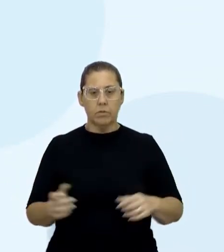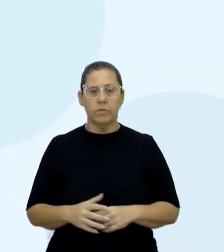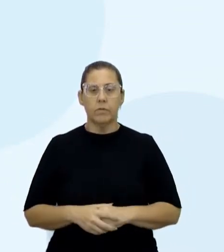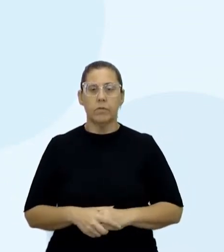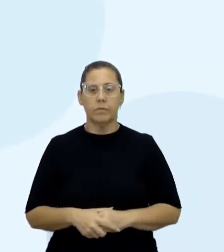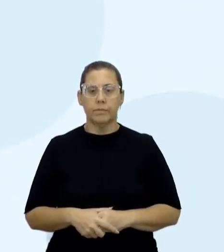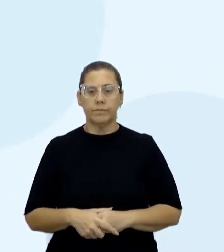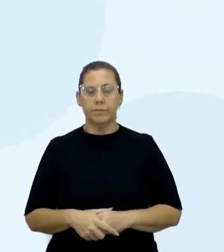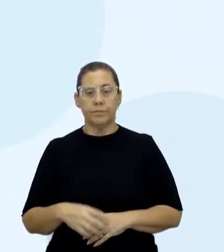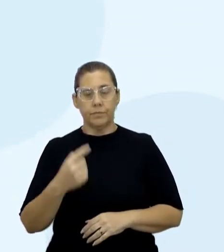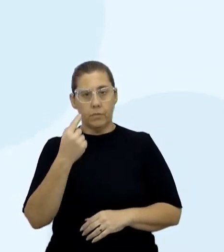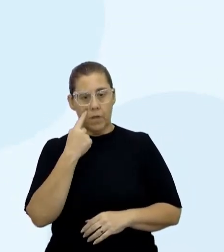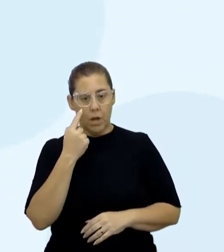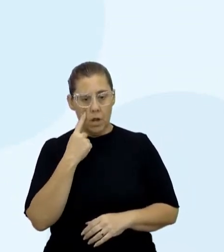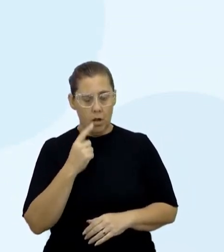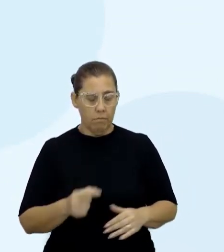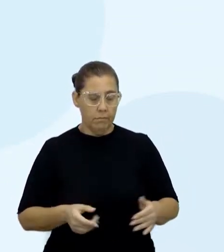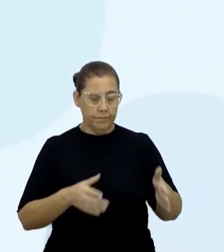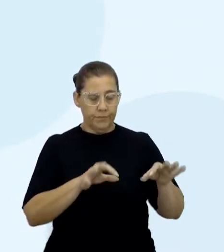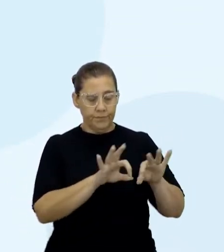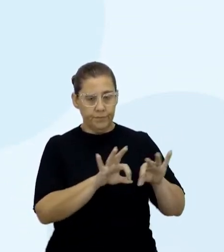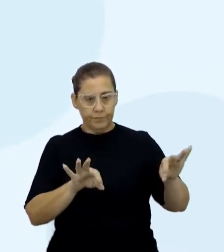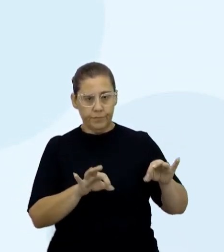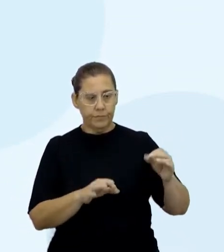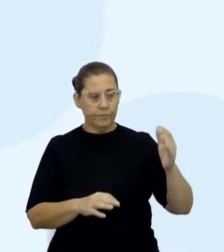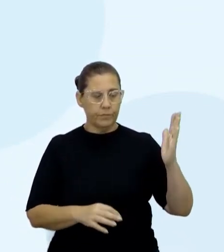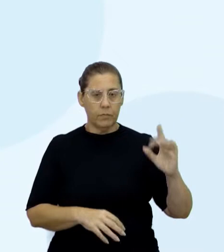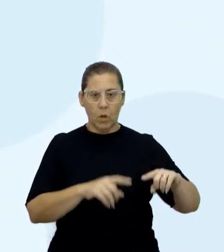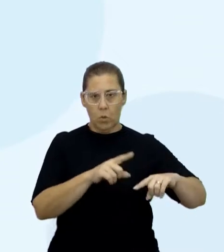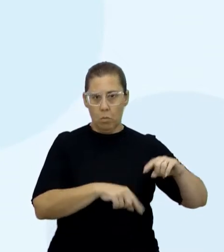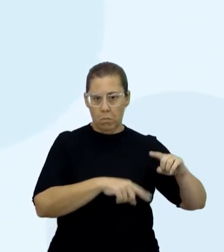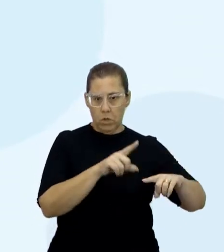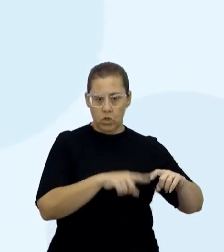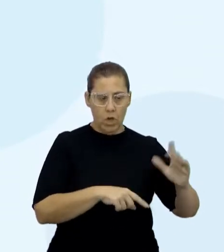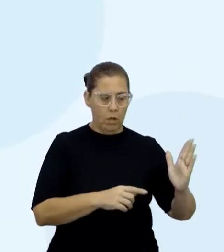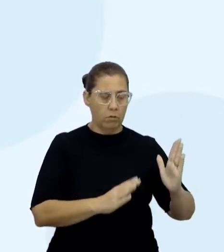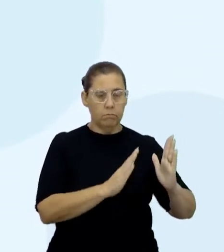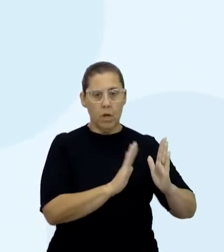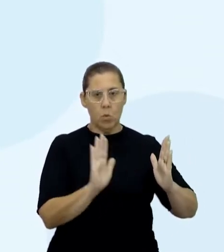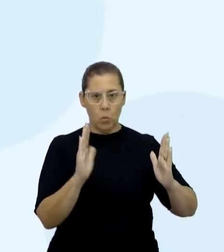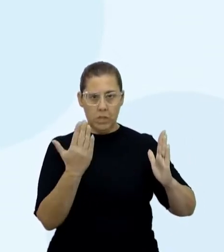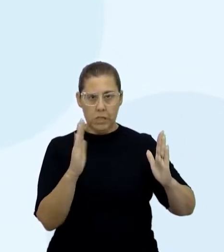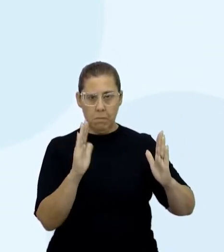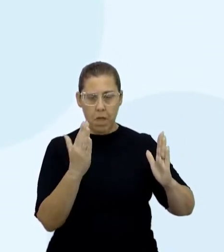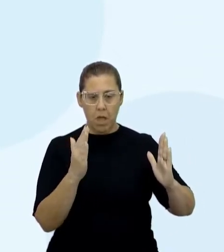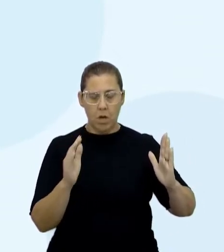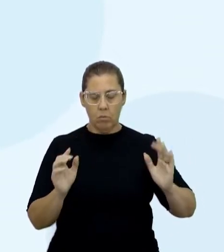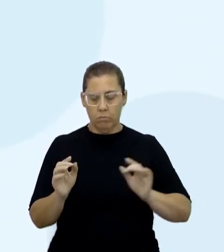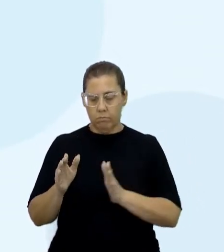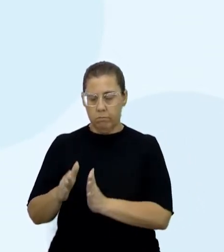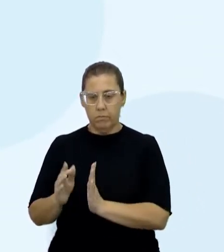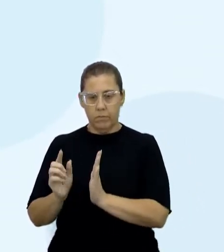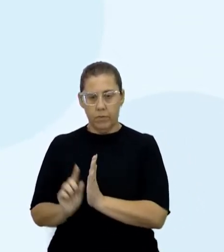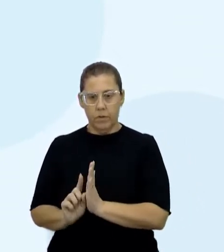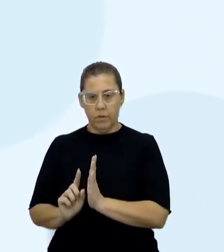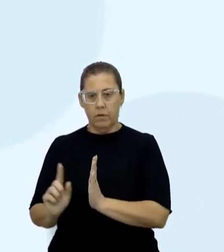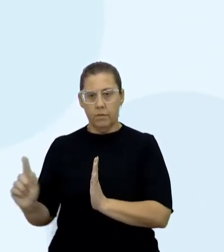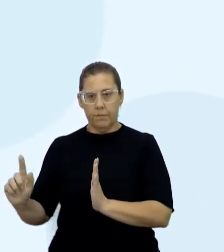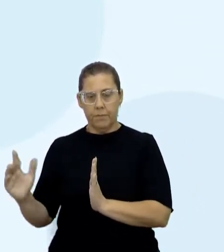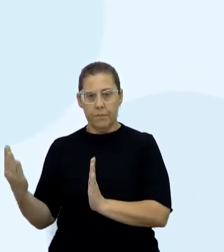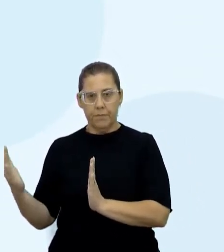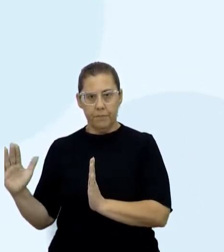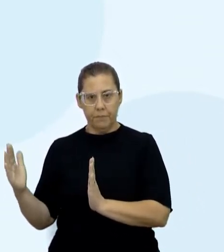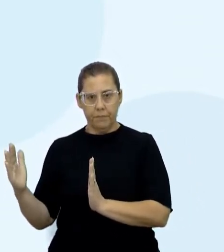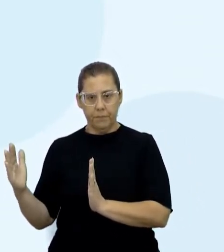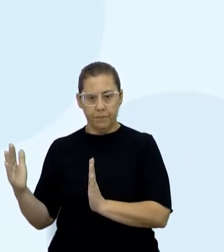pouquinho. Ó, a mesma distância que eu tenho do objeto ao espelho é a mesma distância que eu vou ter da